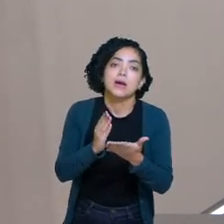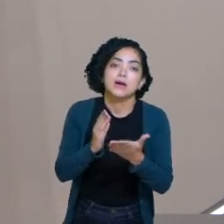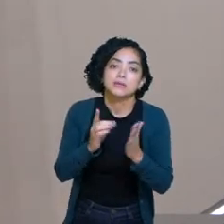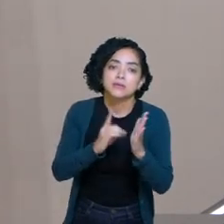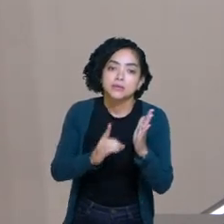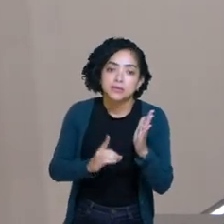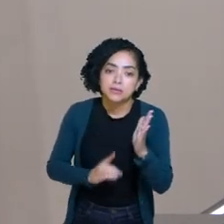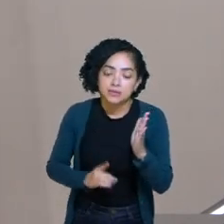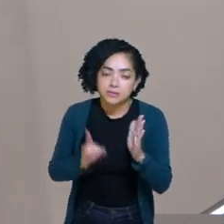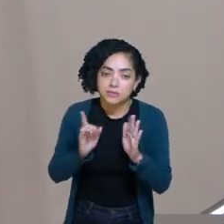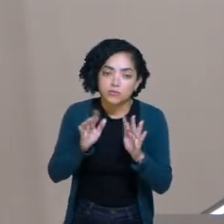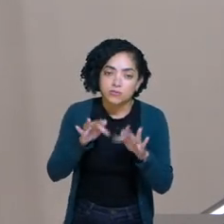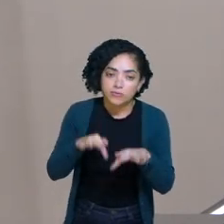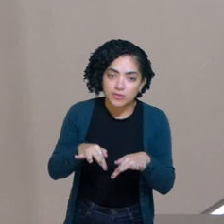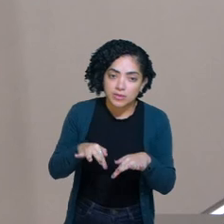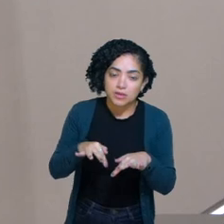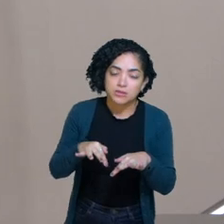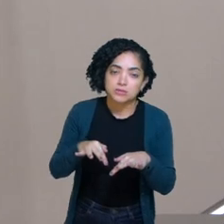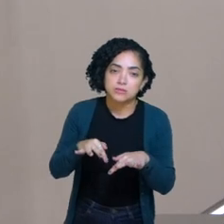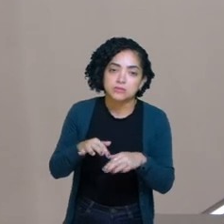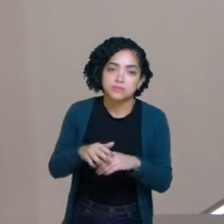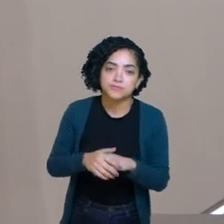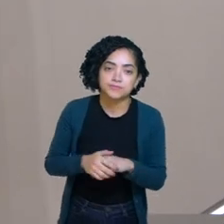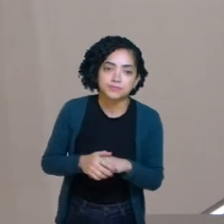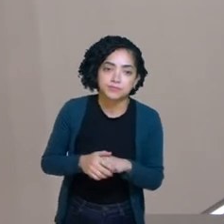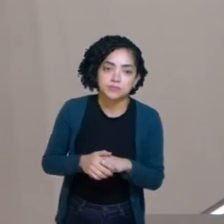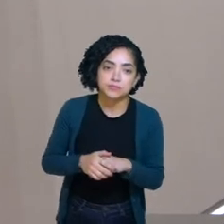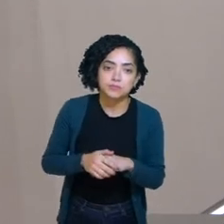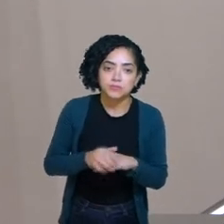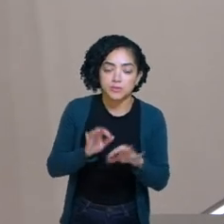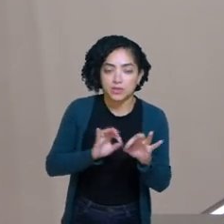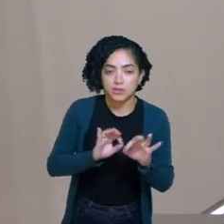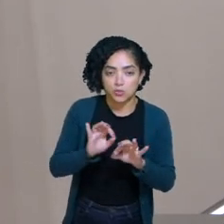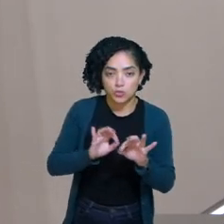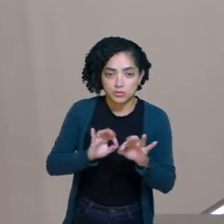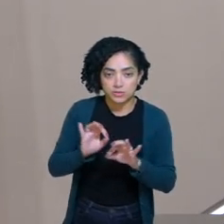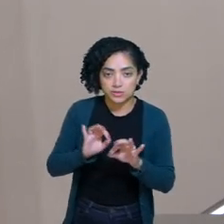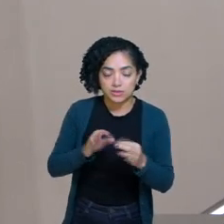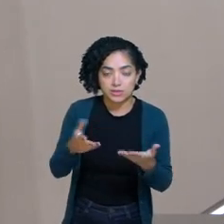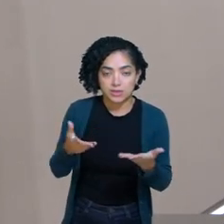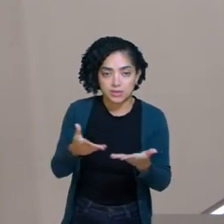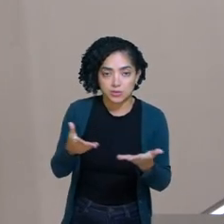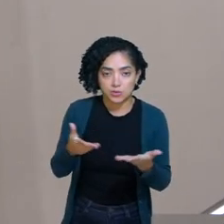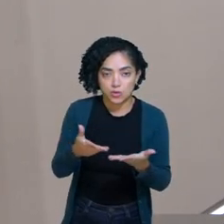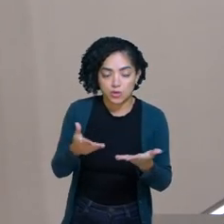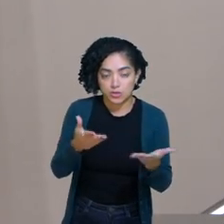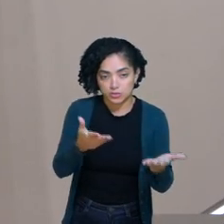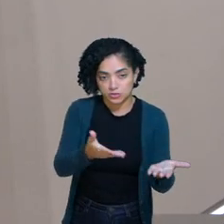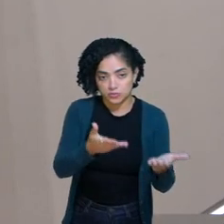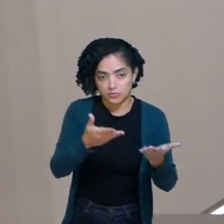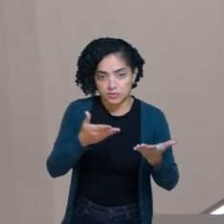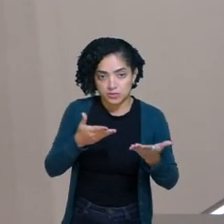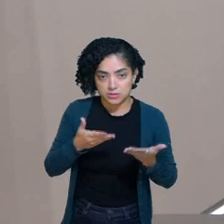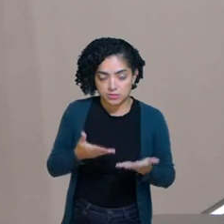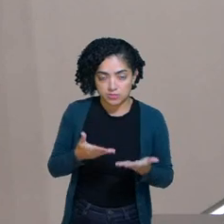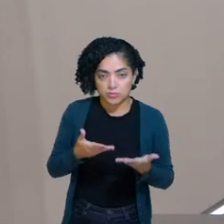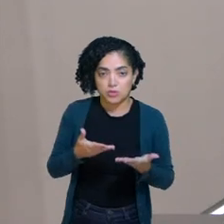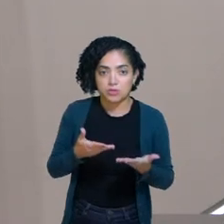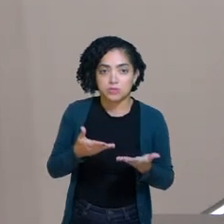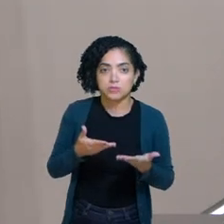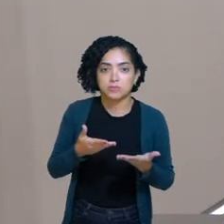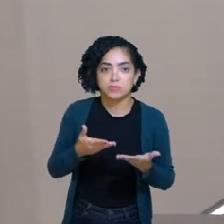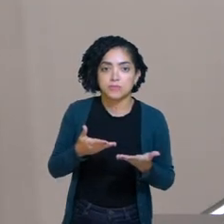encaminhamentos finais para coordenar esta última mesa vamos receber aqui com uma salva de palmas